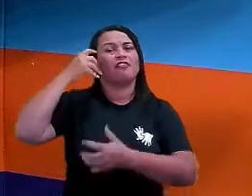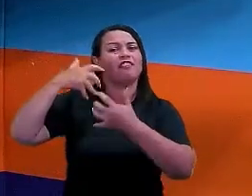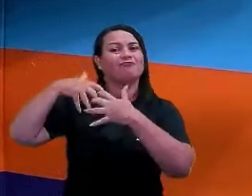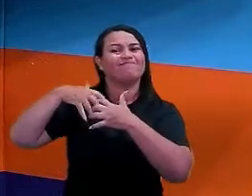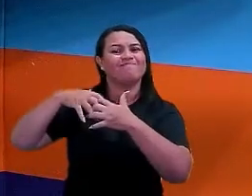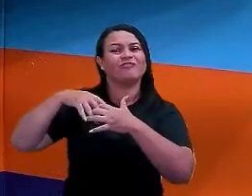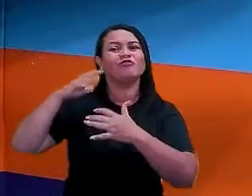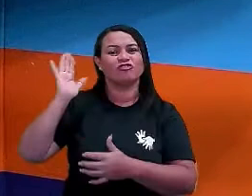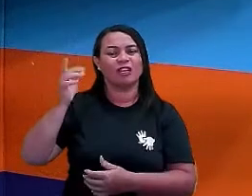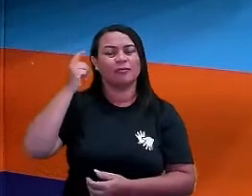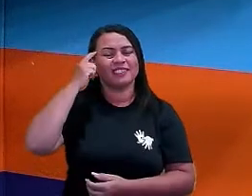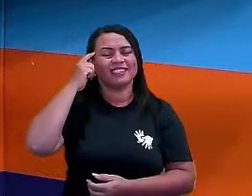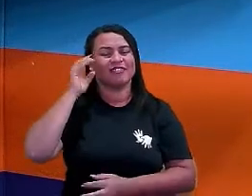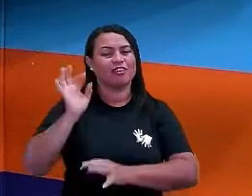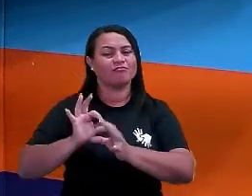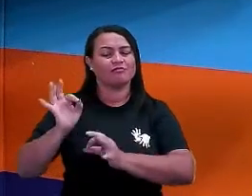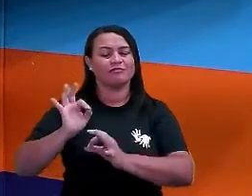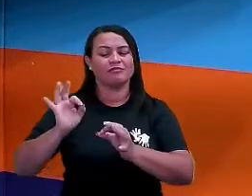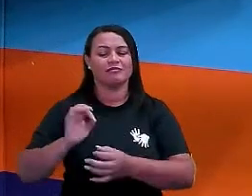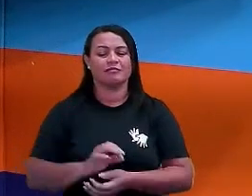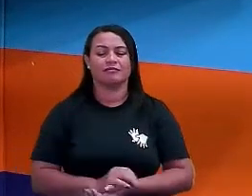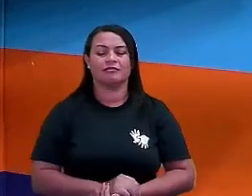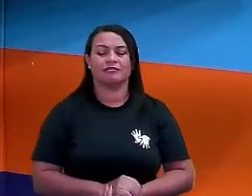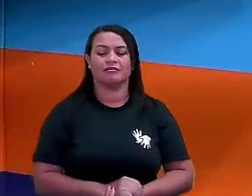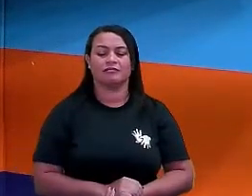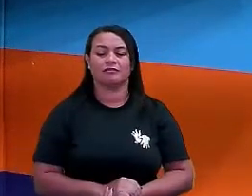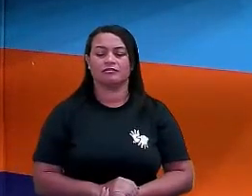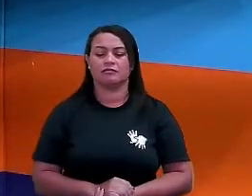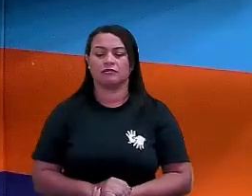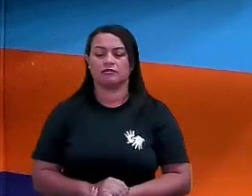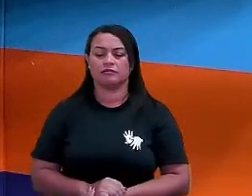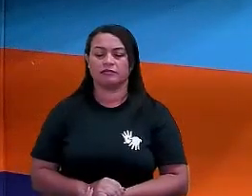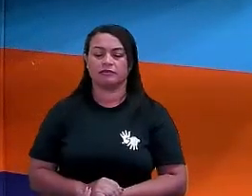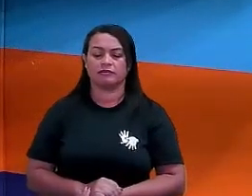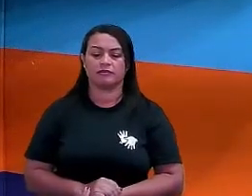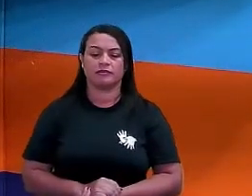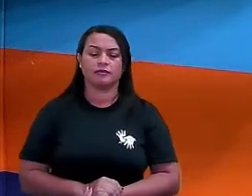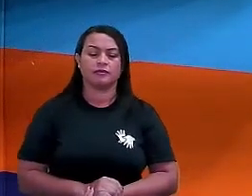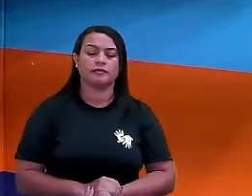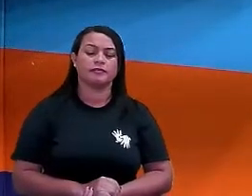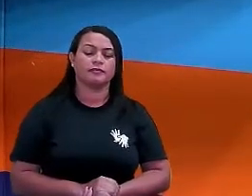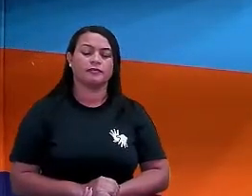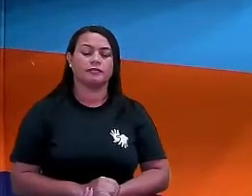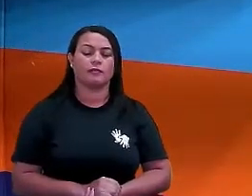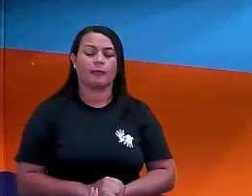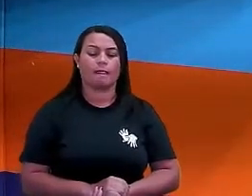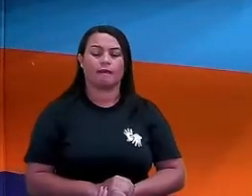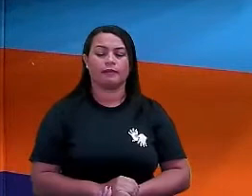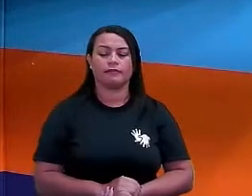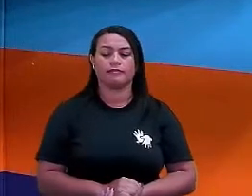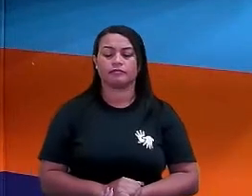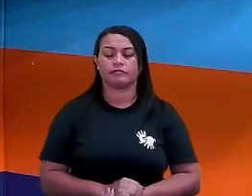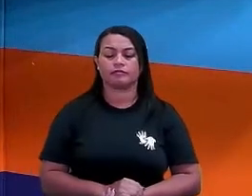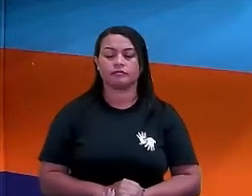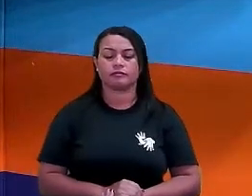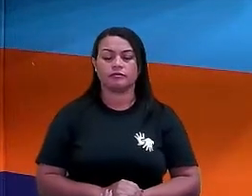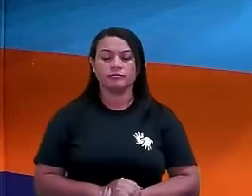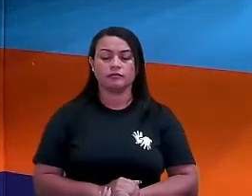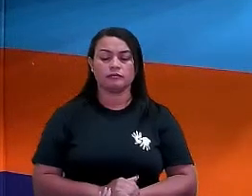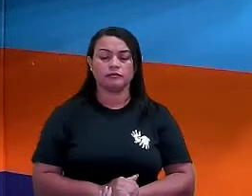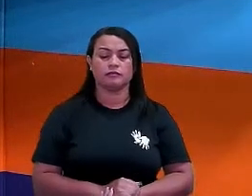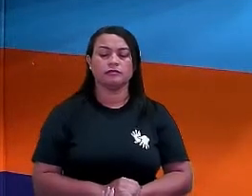Então, será que é will play, am going play or won't